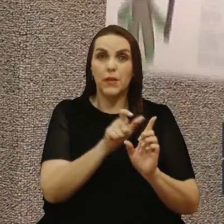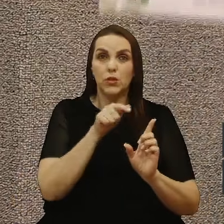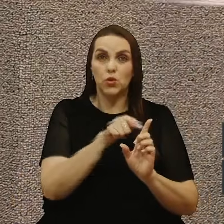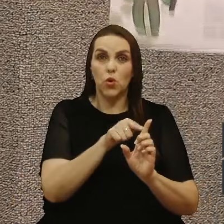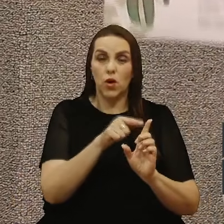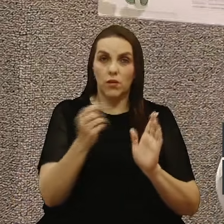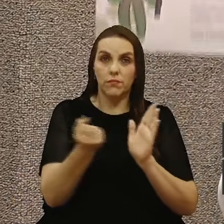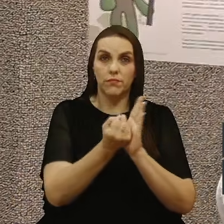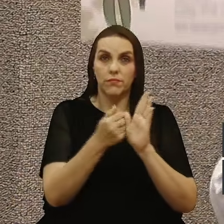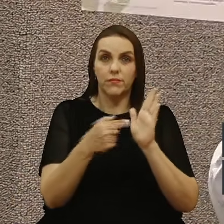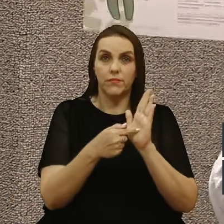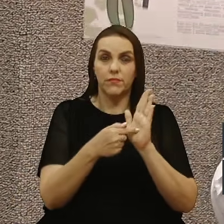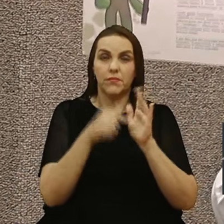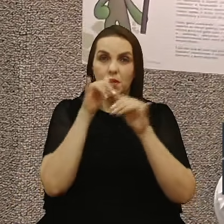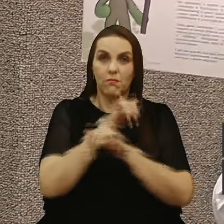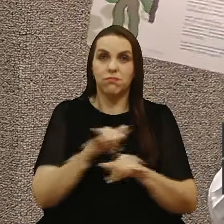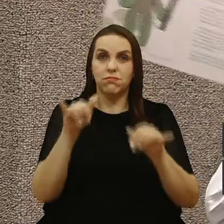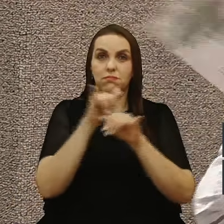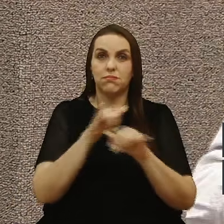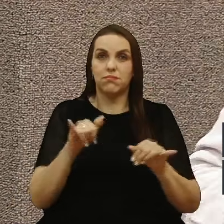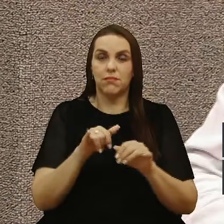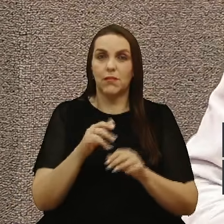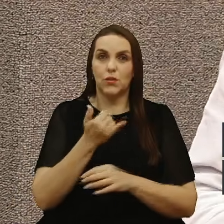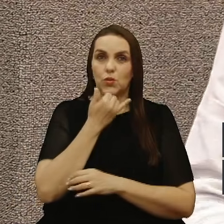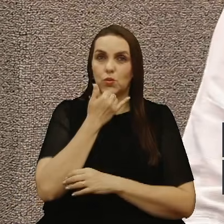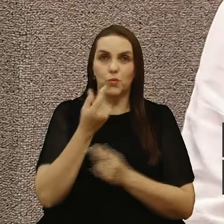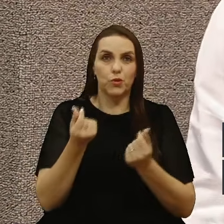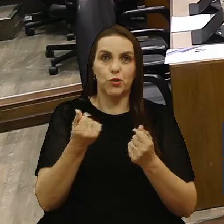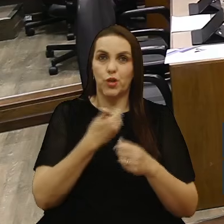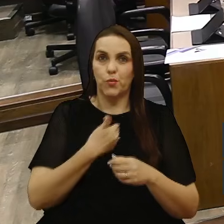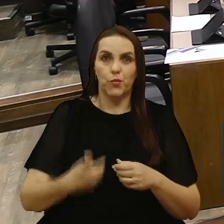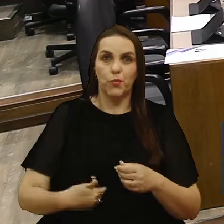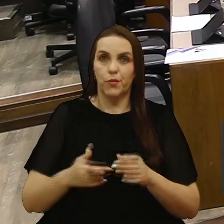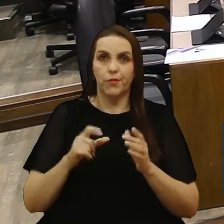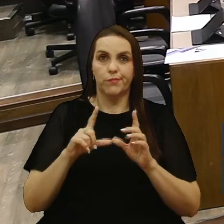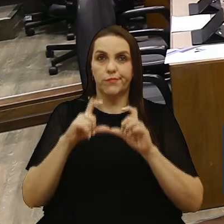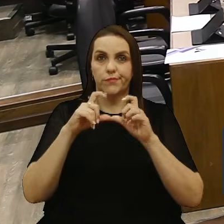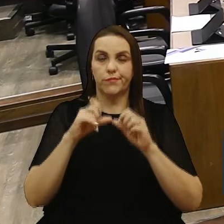dinheiro público para fazer promoção de agente político. Muito obrigado.